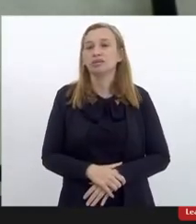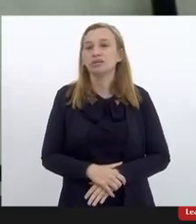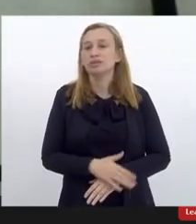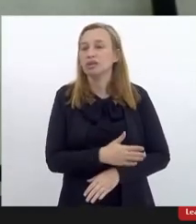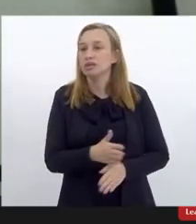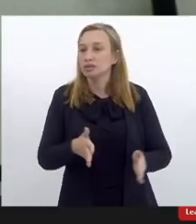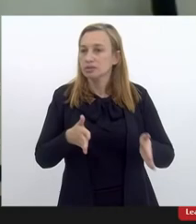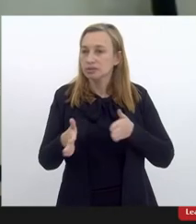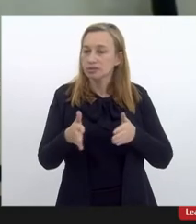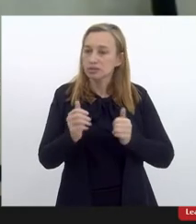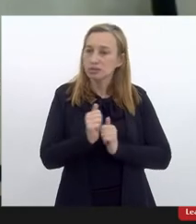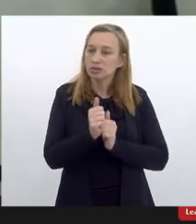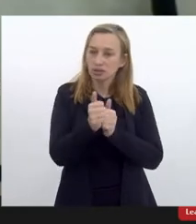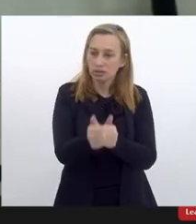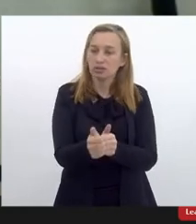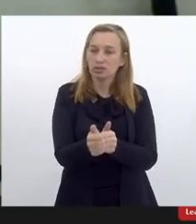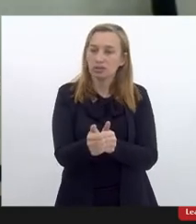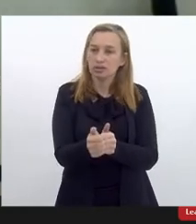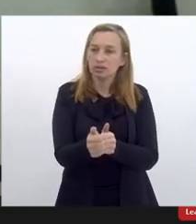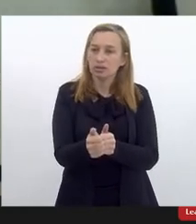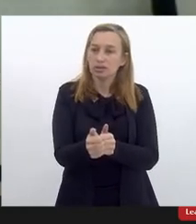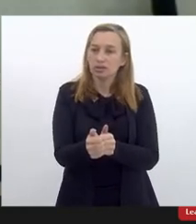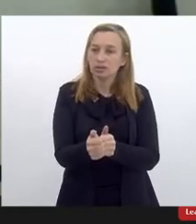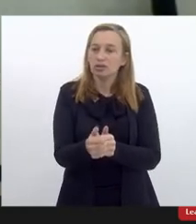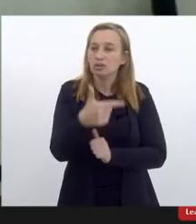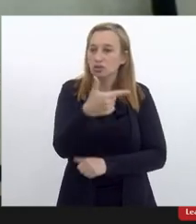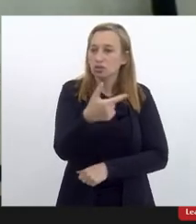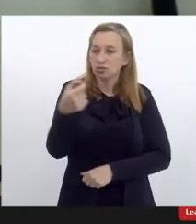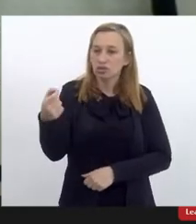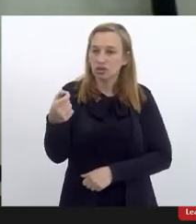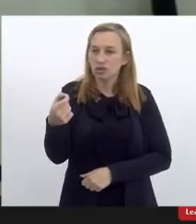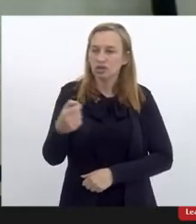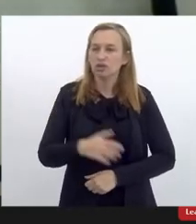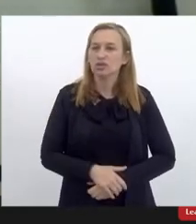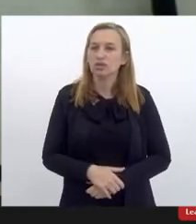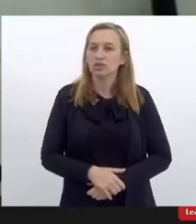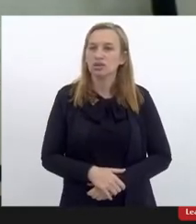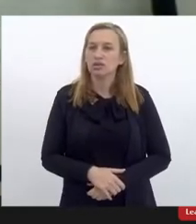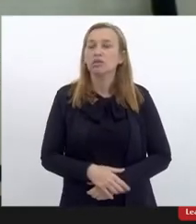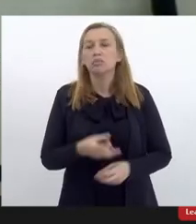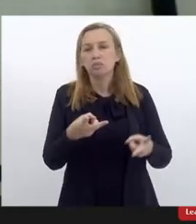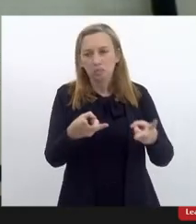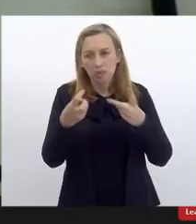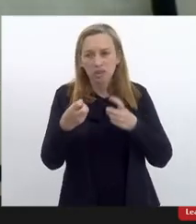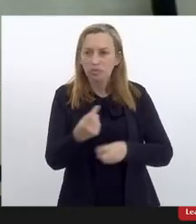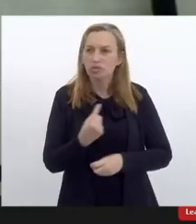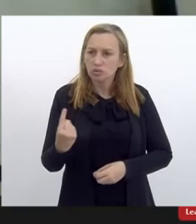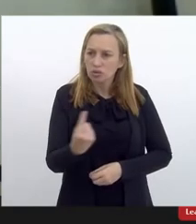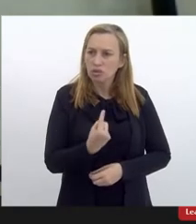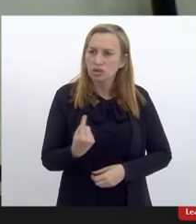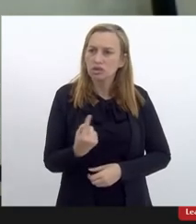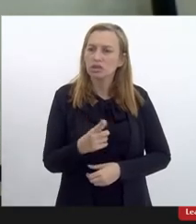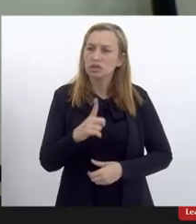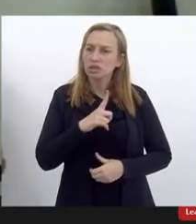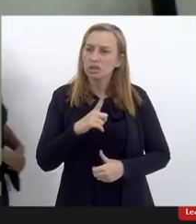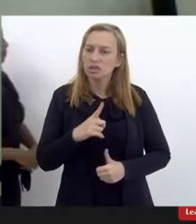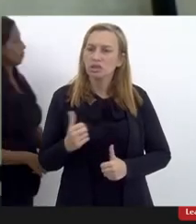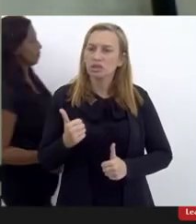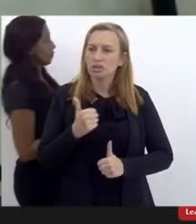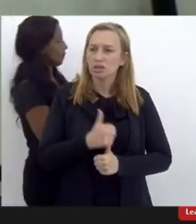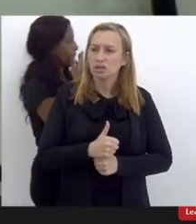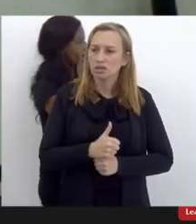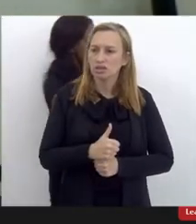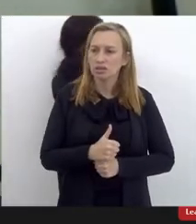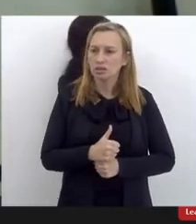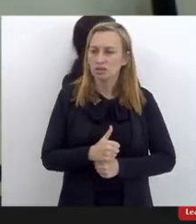Durante esse acompanhamento de 2020, nós percebemos que a gente tinha uma média